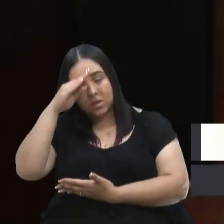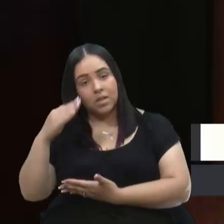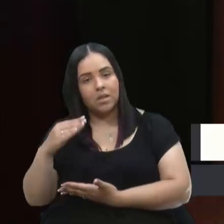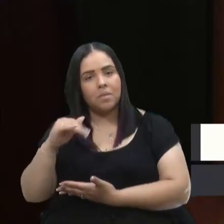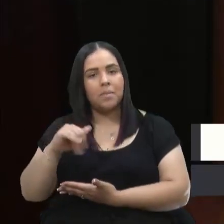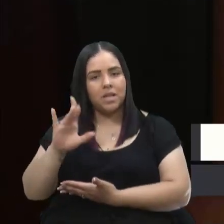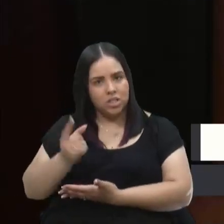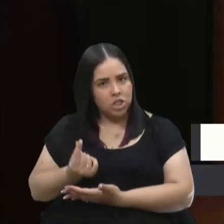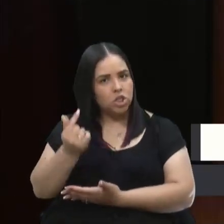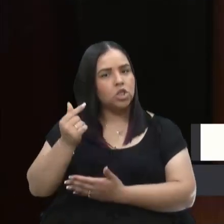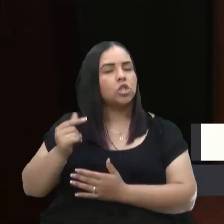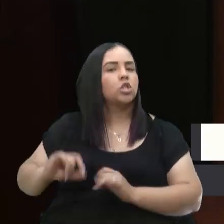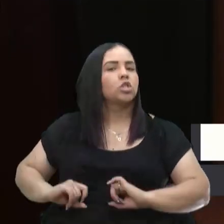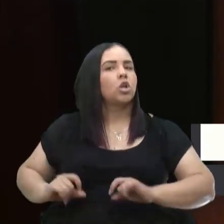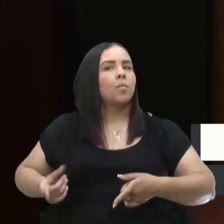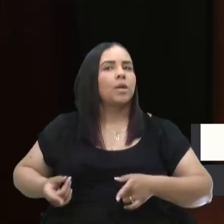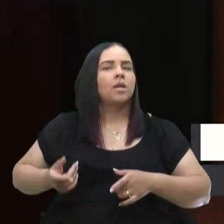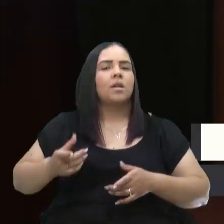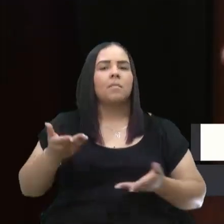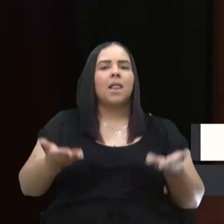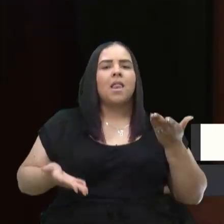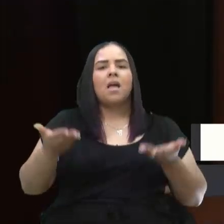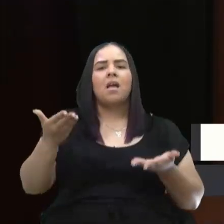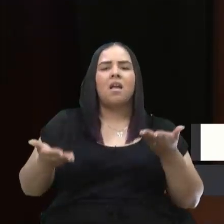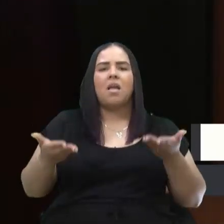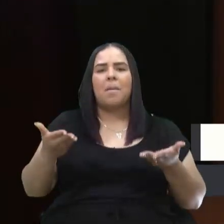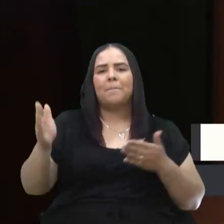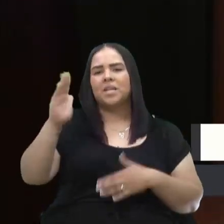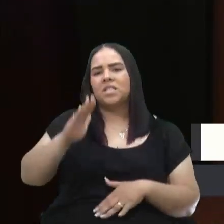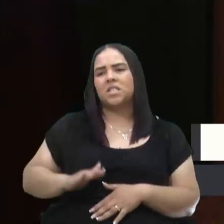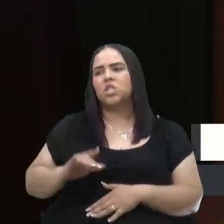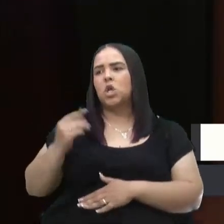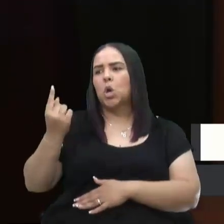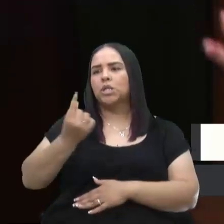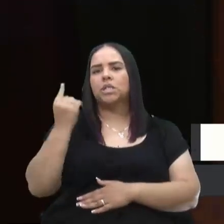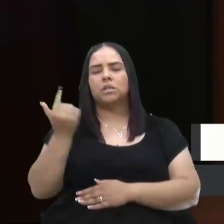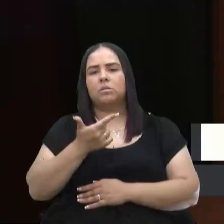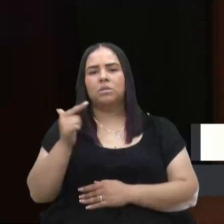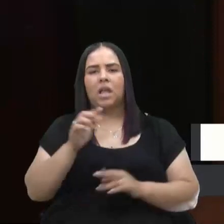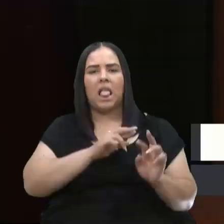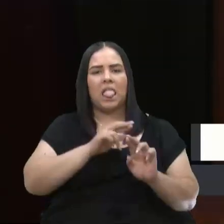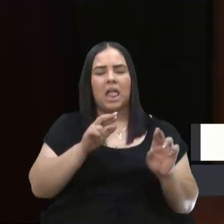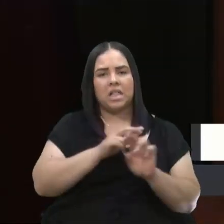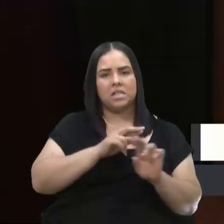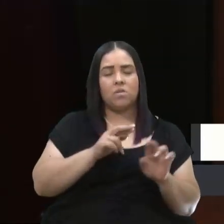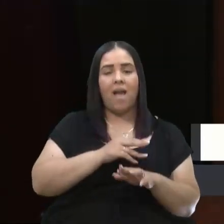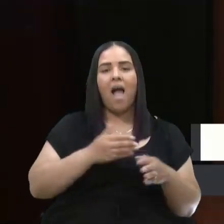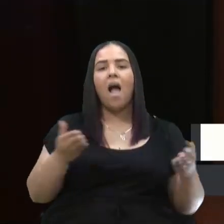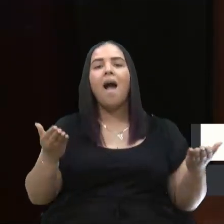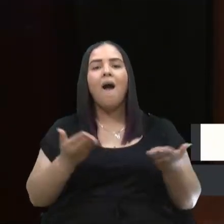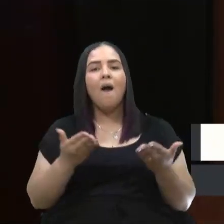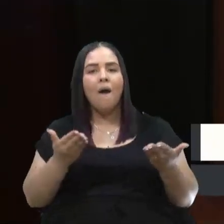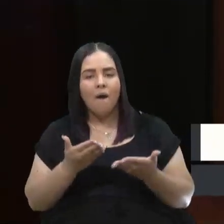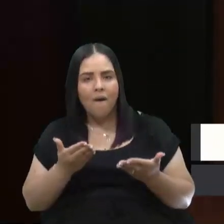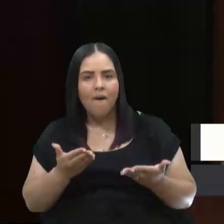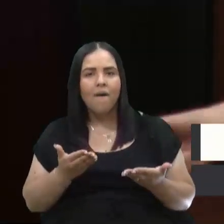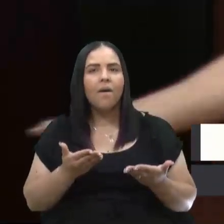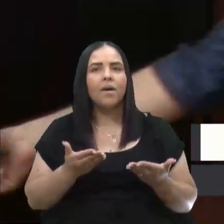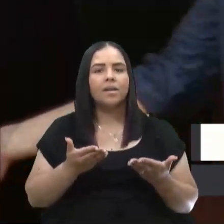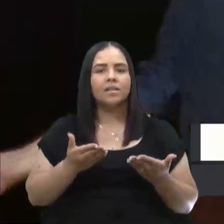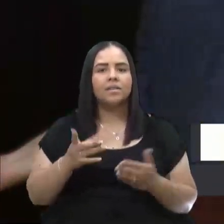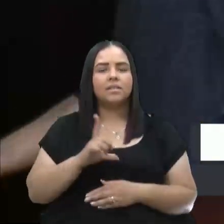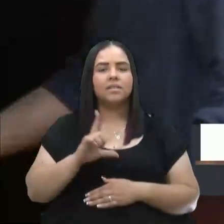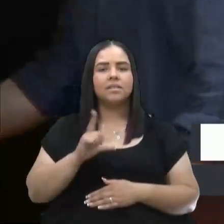Balança comercial, se diz muito que o Brasil ficou isolado do mundo, né? Não tem mais relações, que agora, né, um